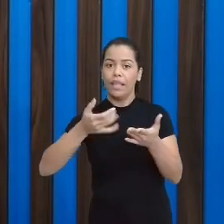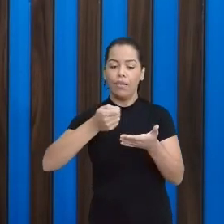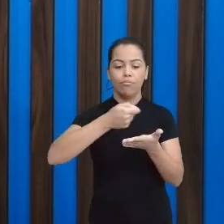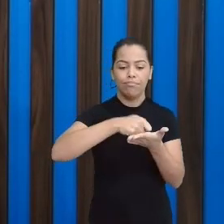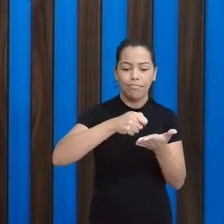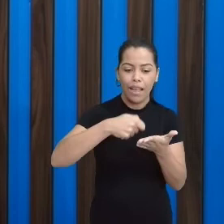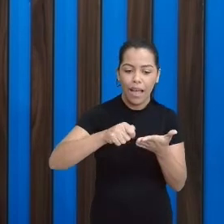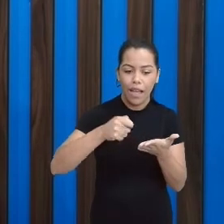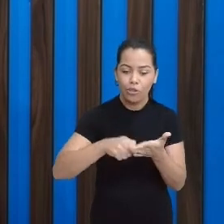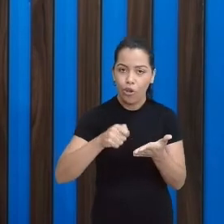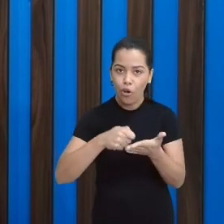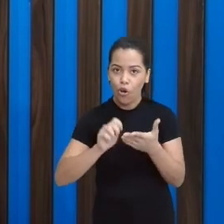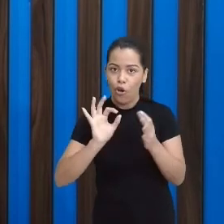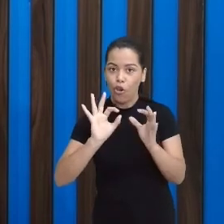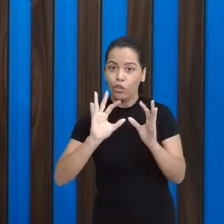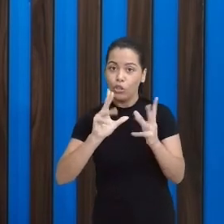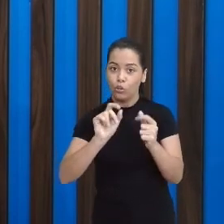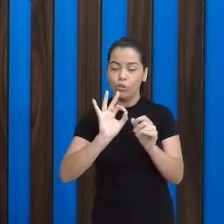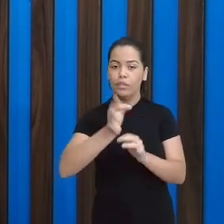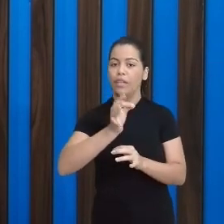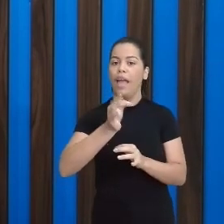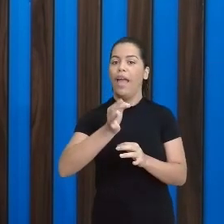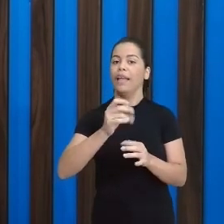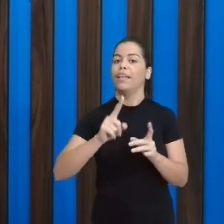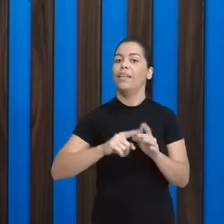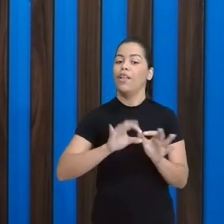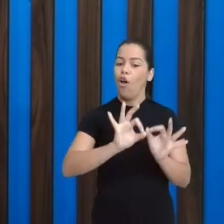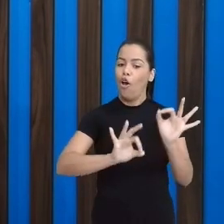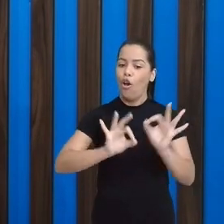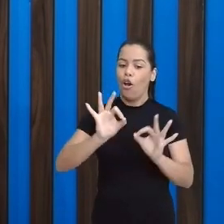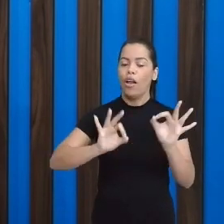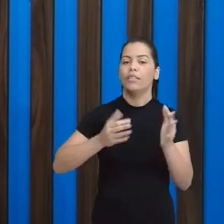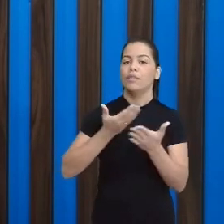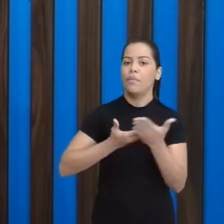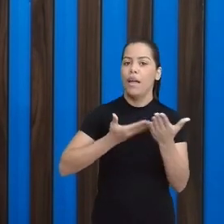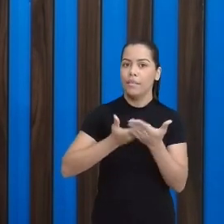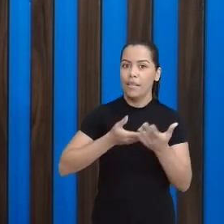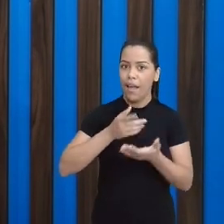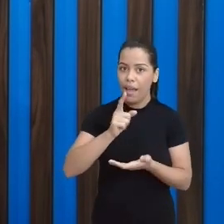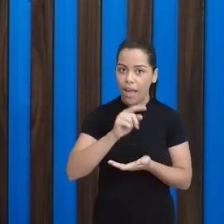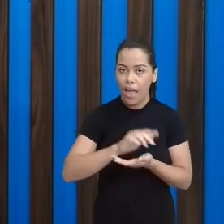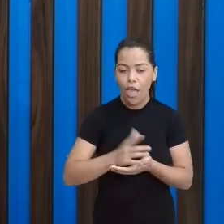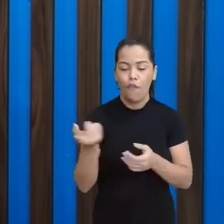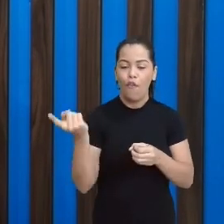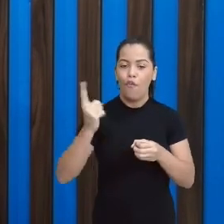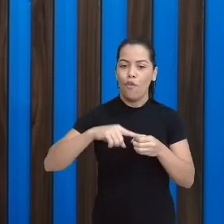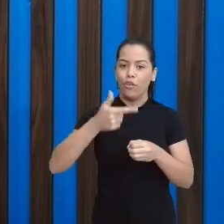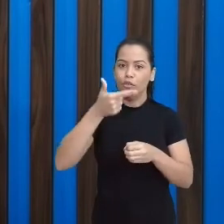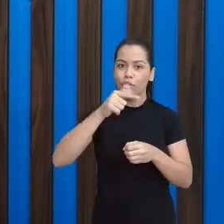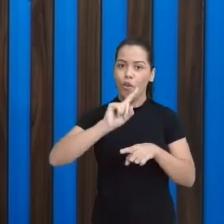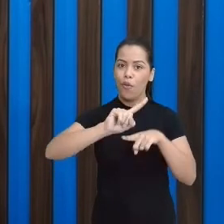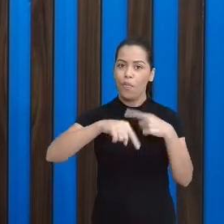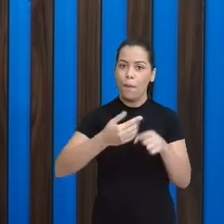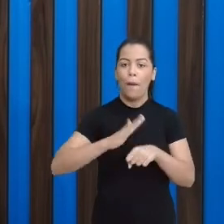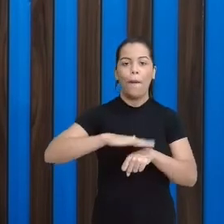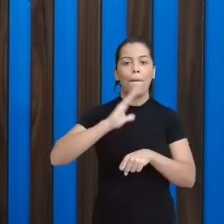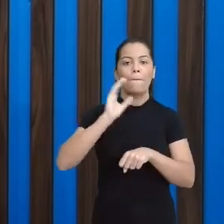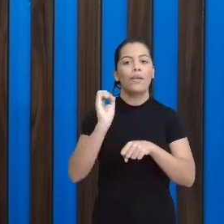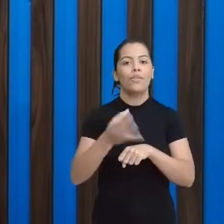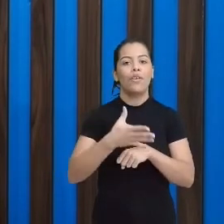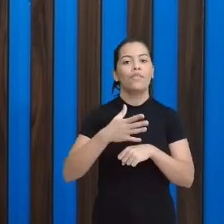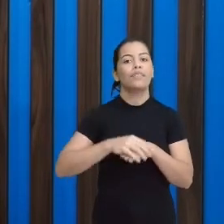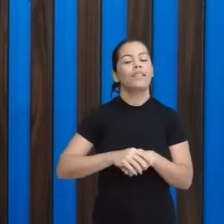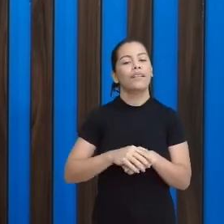os canais e horários das aulas de vocês e se programem para as aulas, hein? Eu volto em breve com mais novidades do Educa